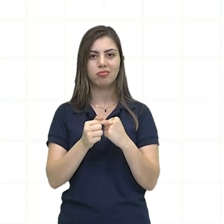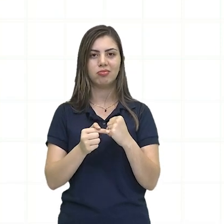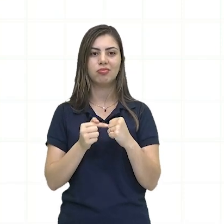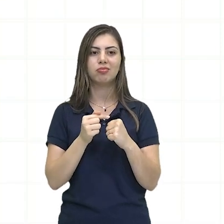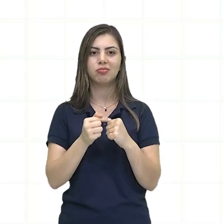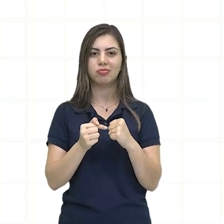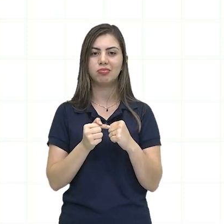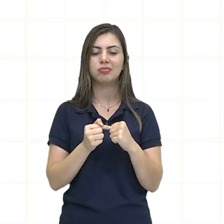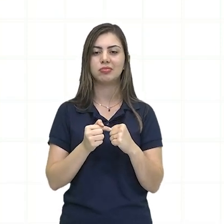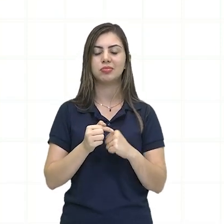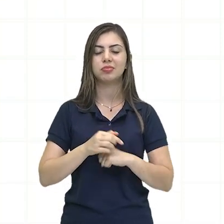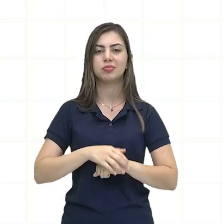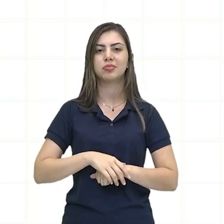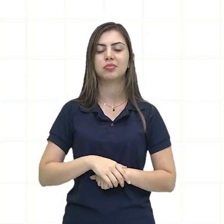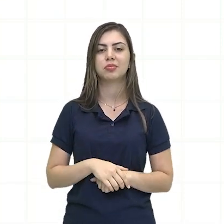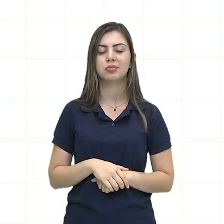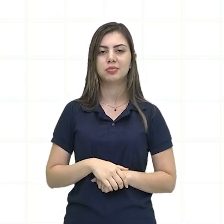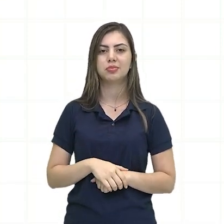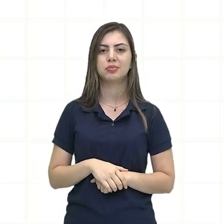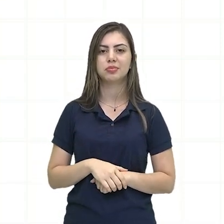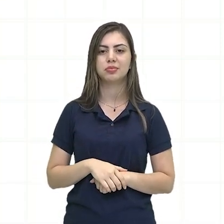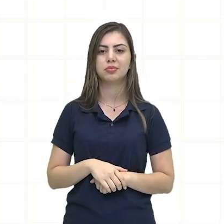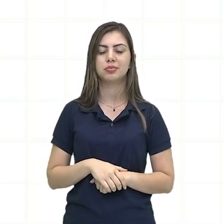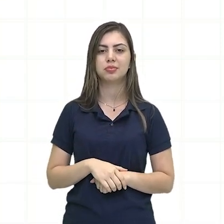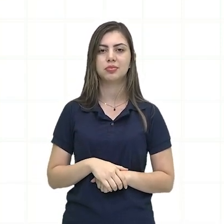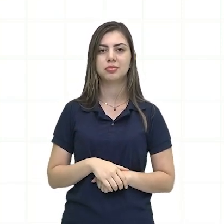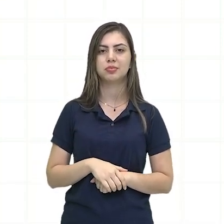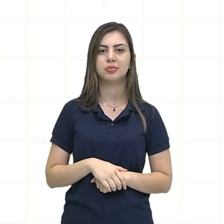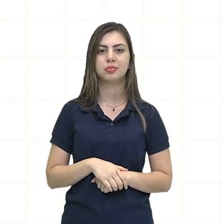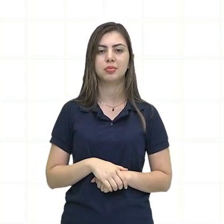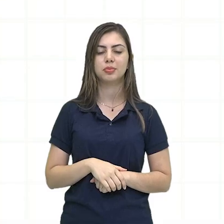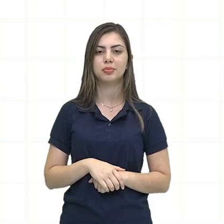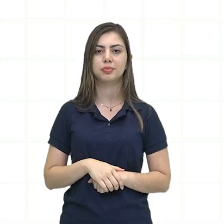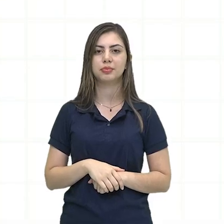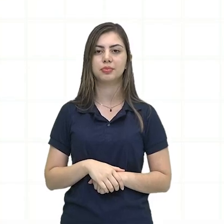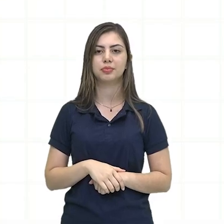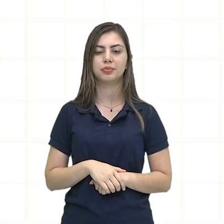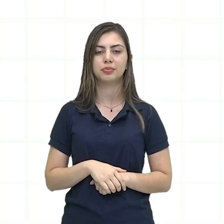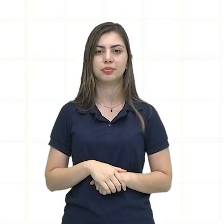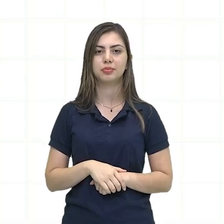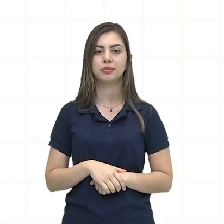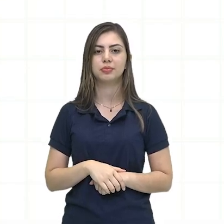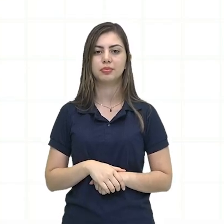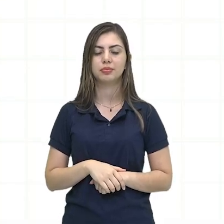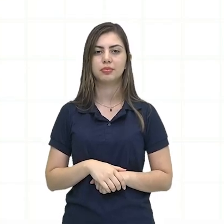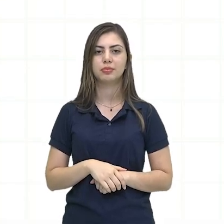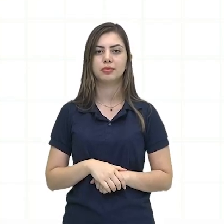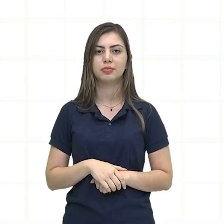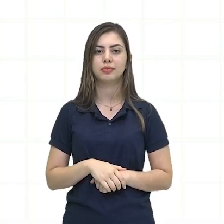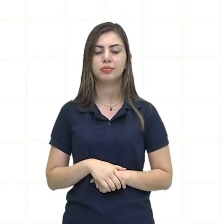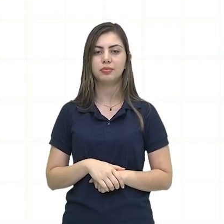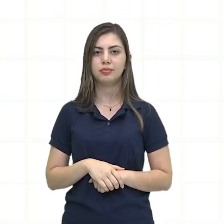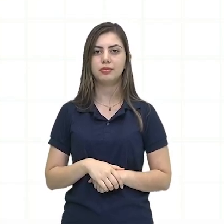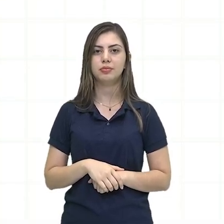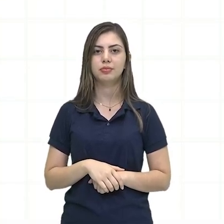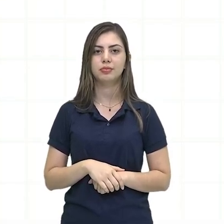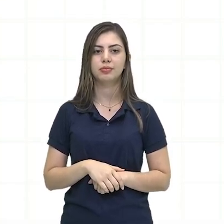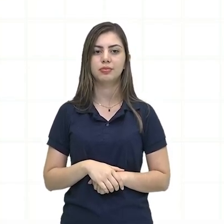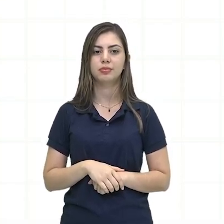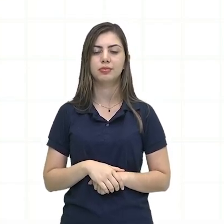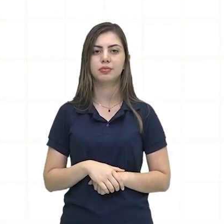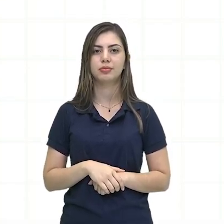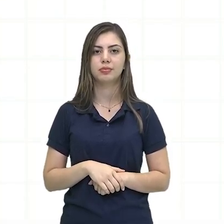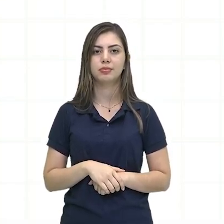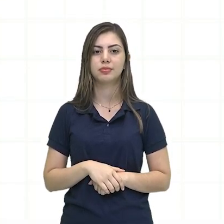o osso fica exposto e a cartilagem, né, é perdida, certo?